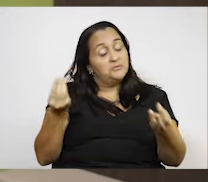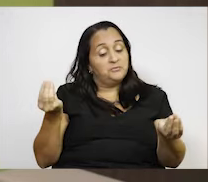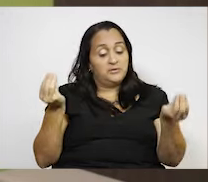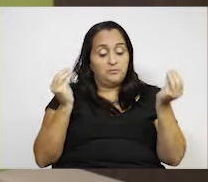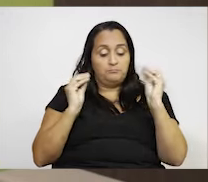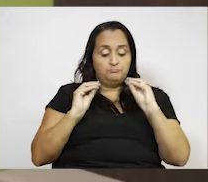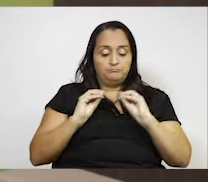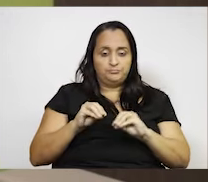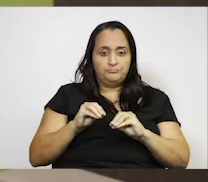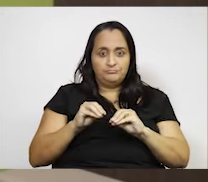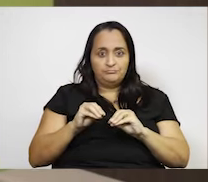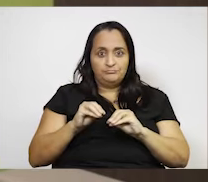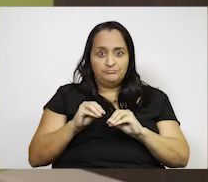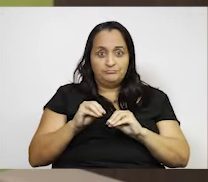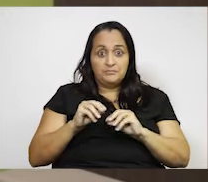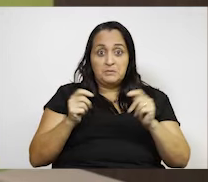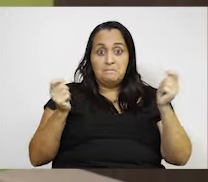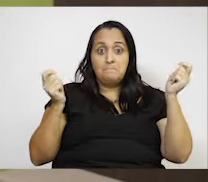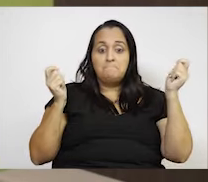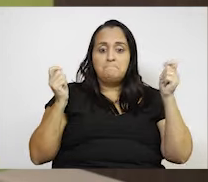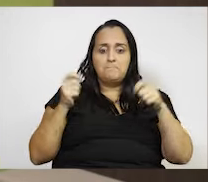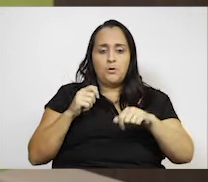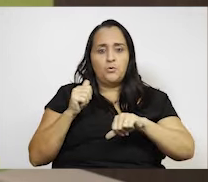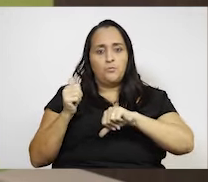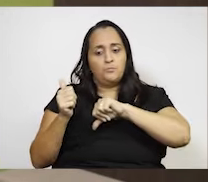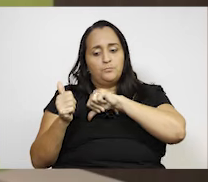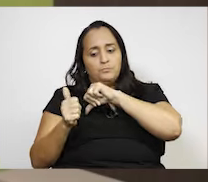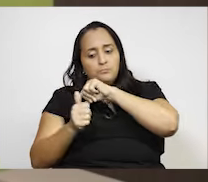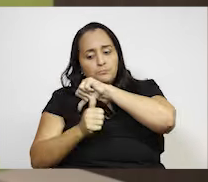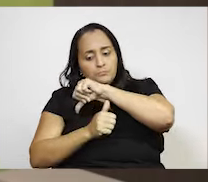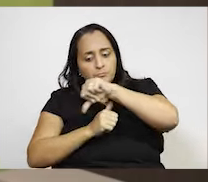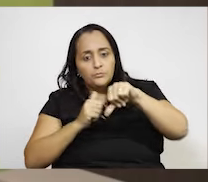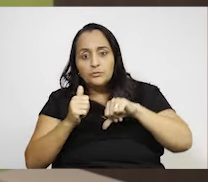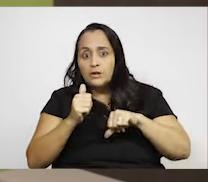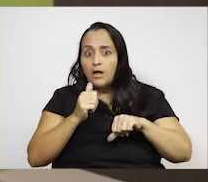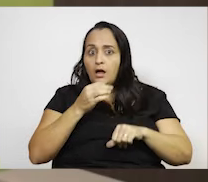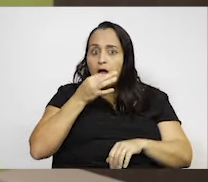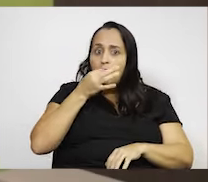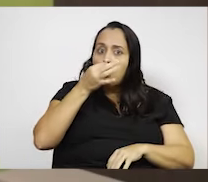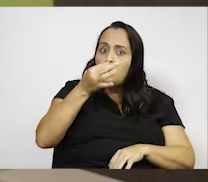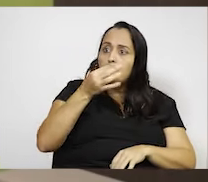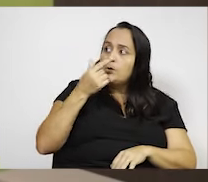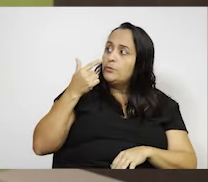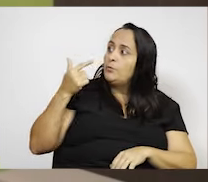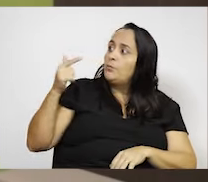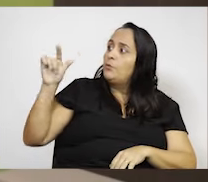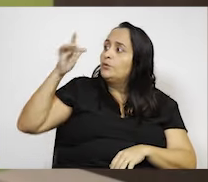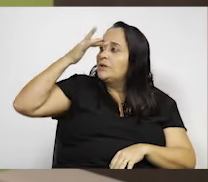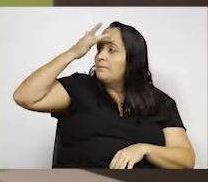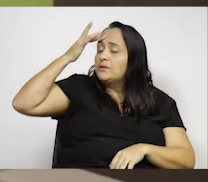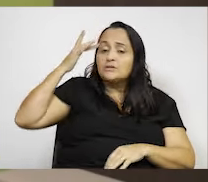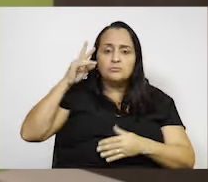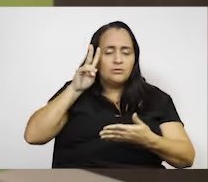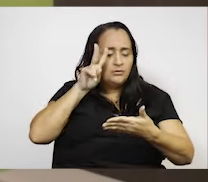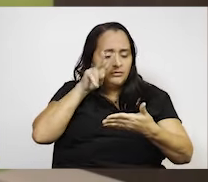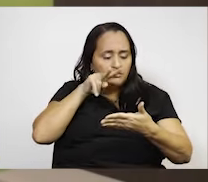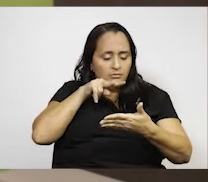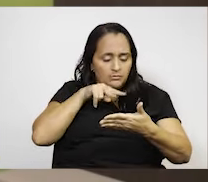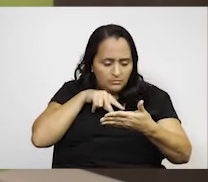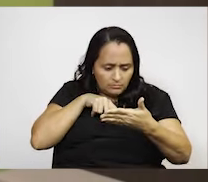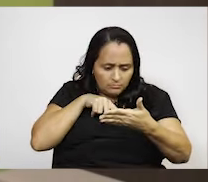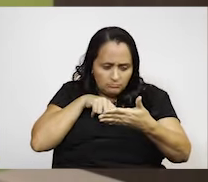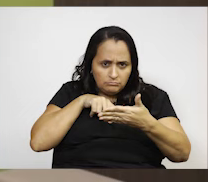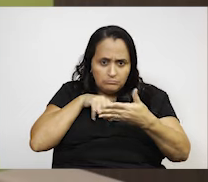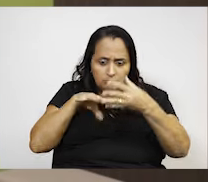no seu comentário, ele pode mudar a opinião até de outra pessoa que está lendo. Então, quando o jornal